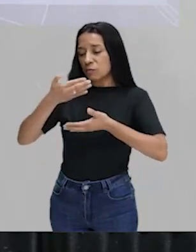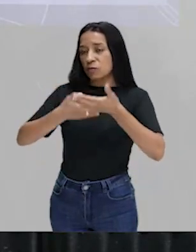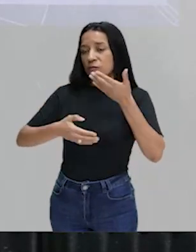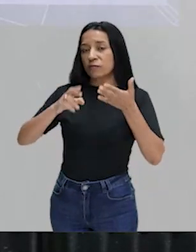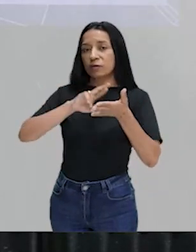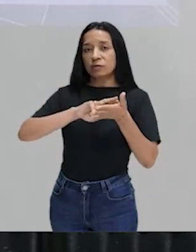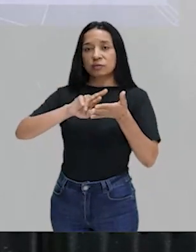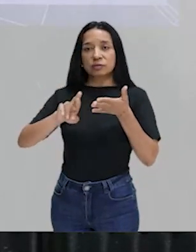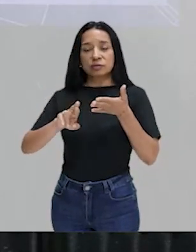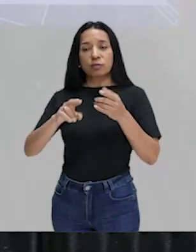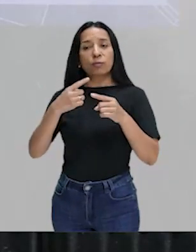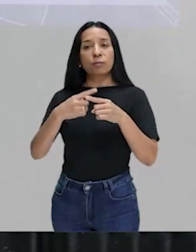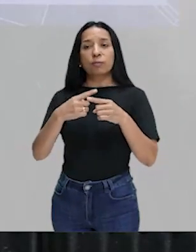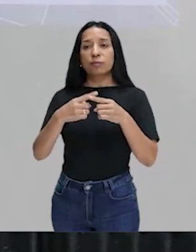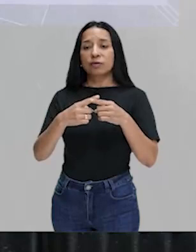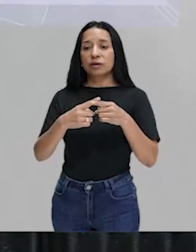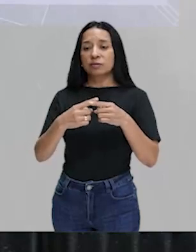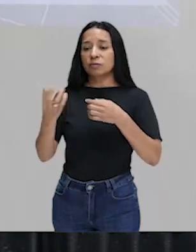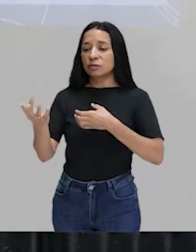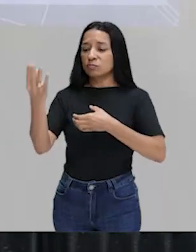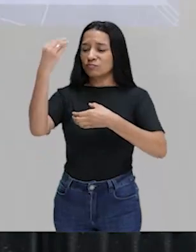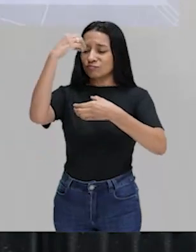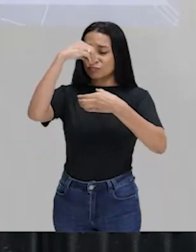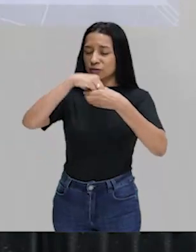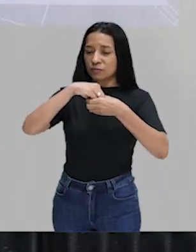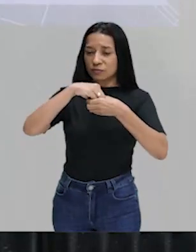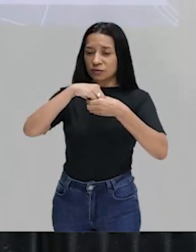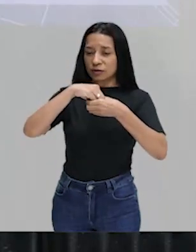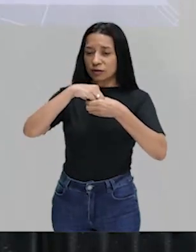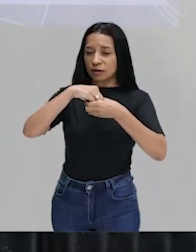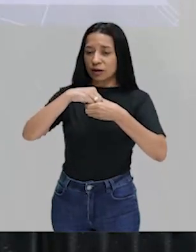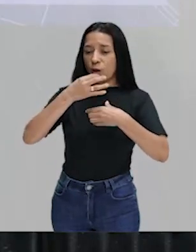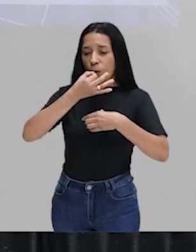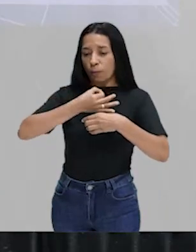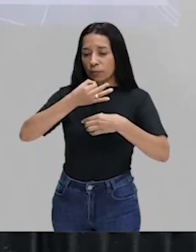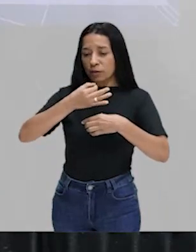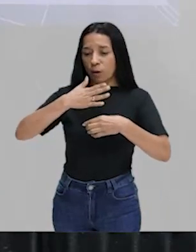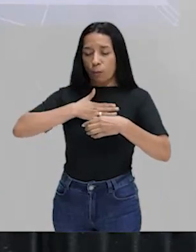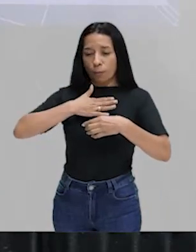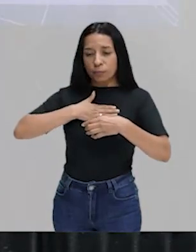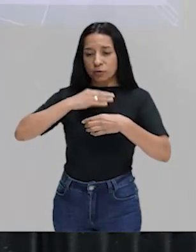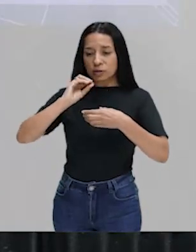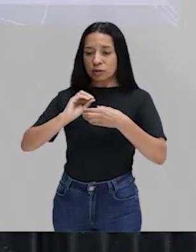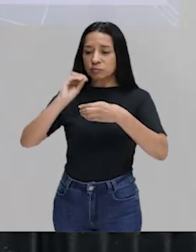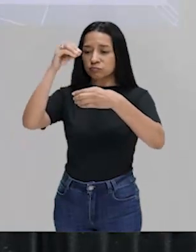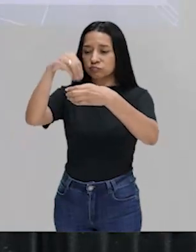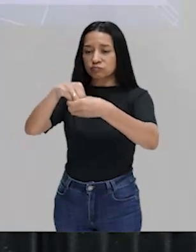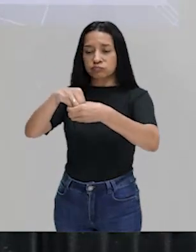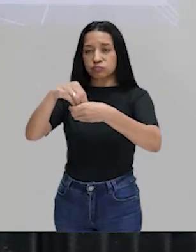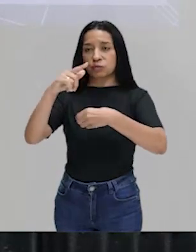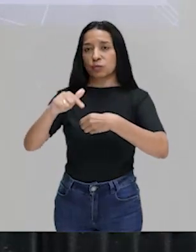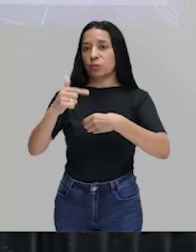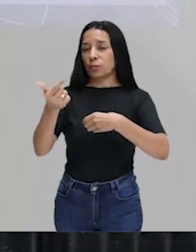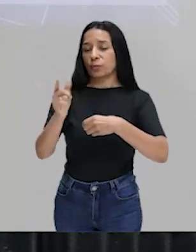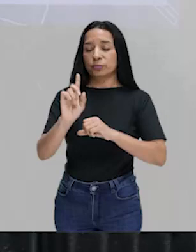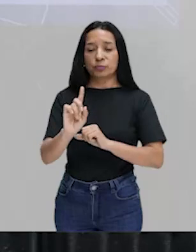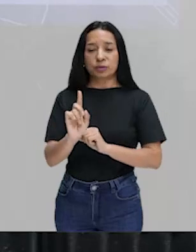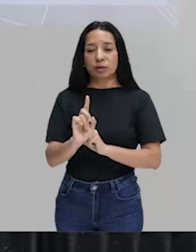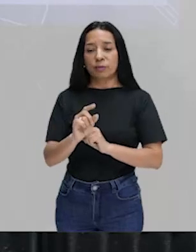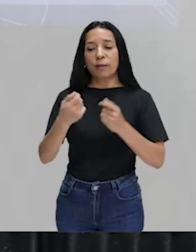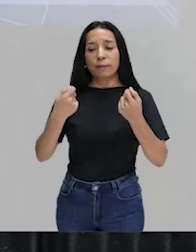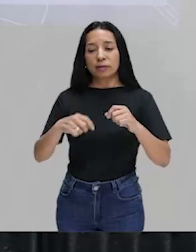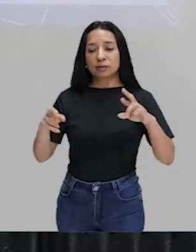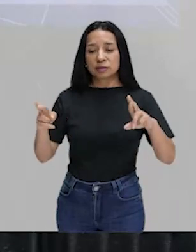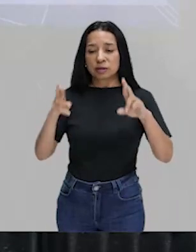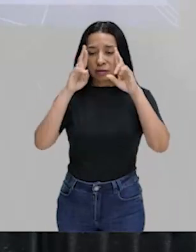podemos enfiar o nosso ponto de vista na cabeça do outro. A gente tem que respeitar os pontos de vista, lógico, tudo isso feito dentro de uma